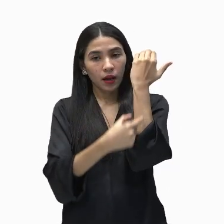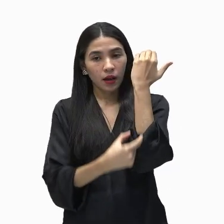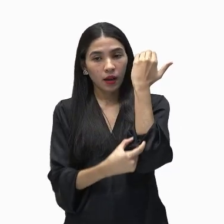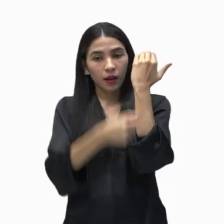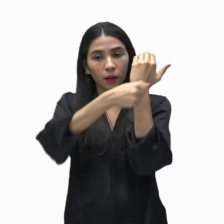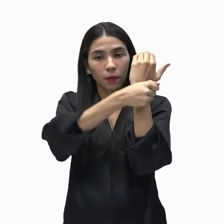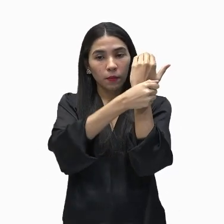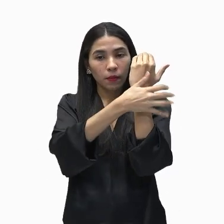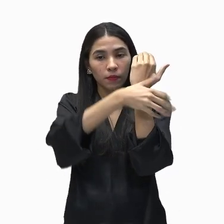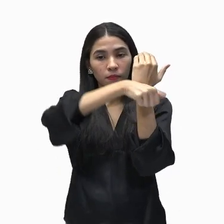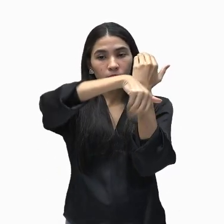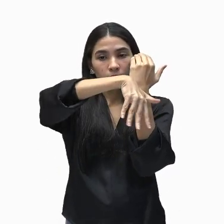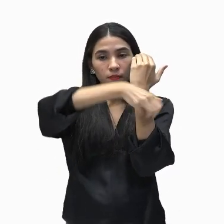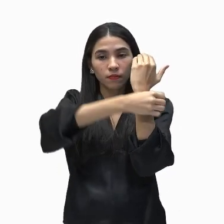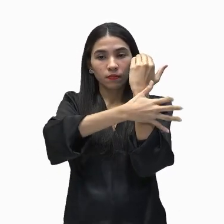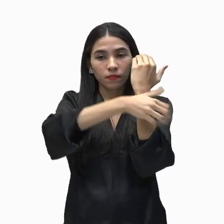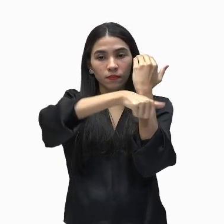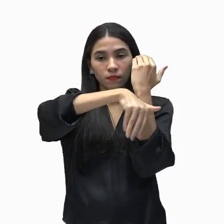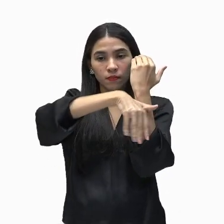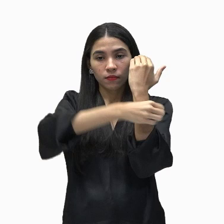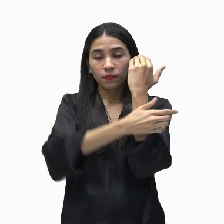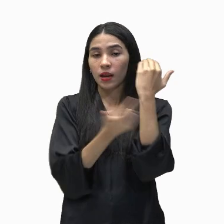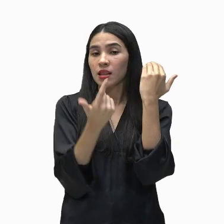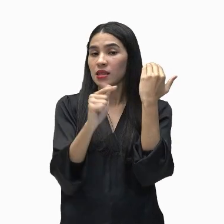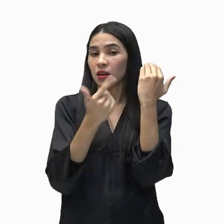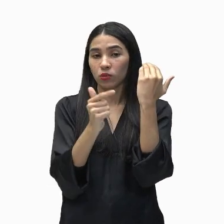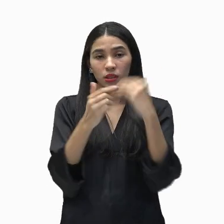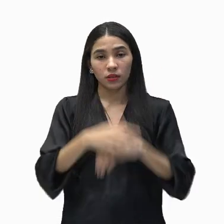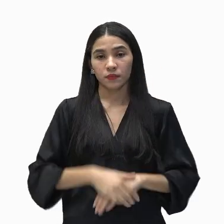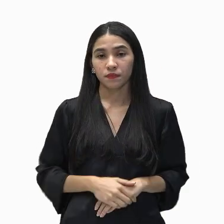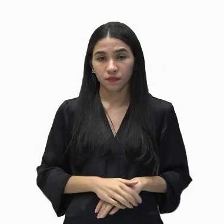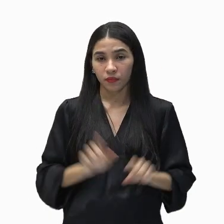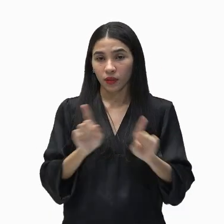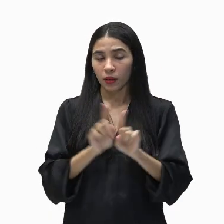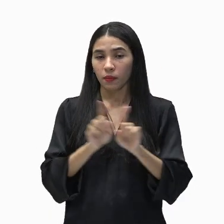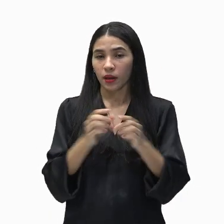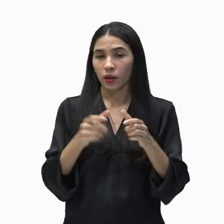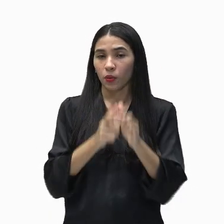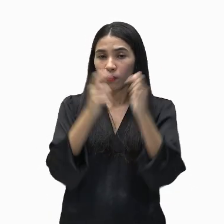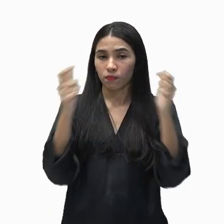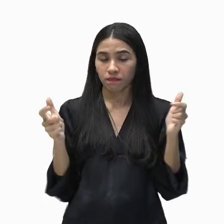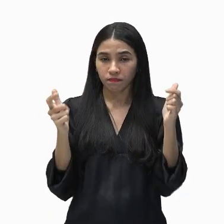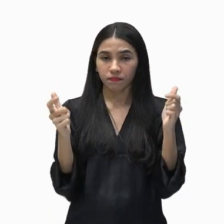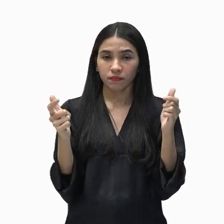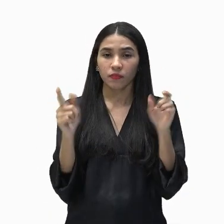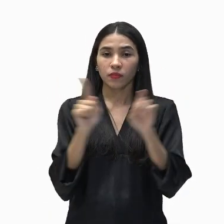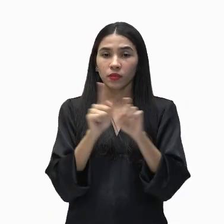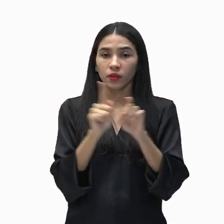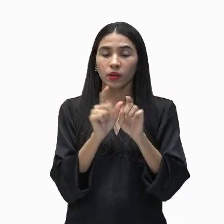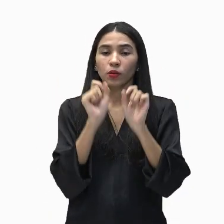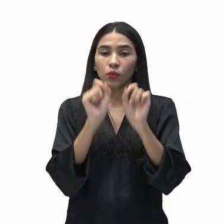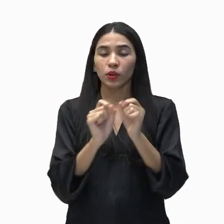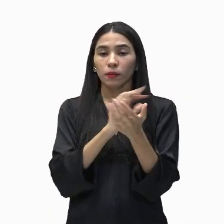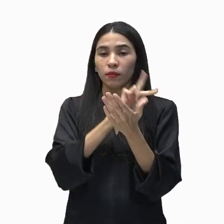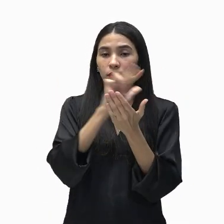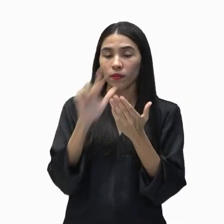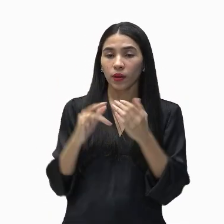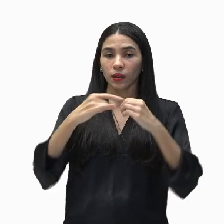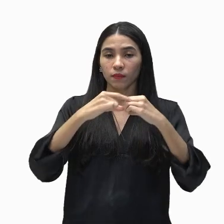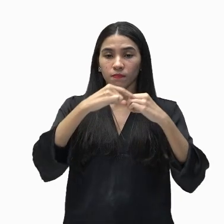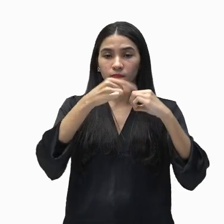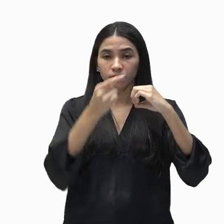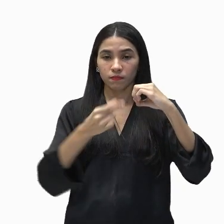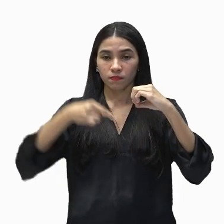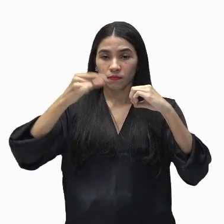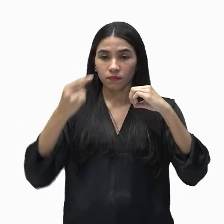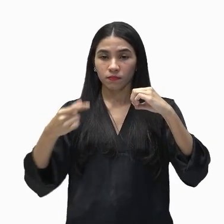dorsal, e eles compõem a grande maioria das espécies animais e abrangem uma ampla diversidade de formas,